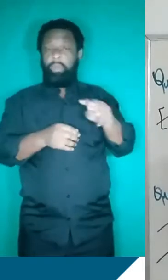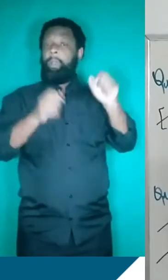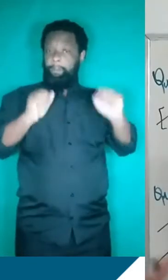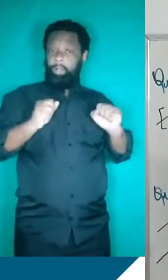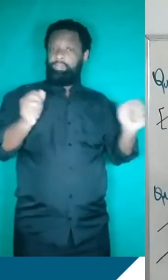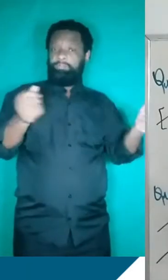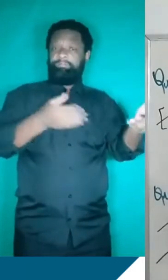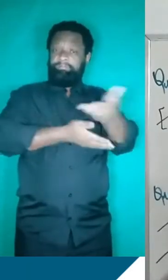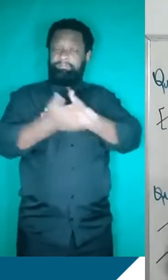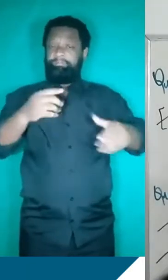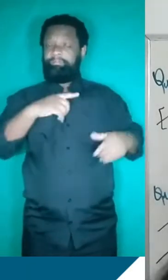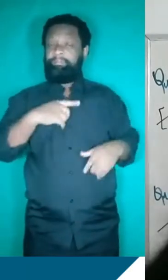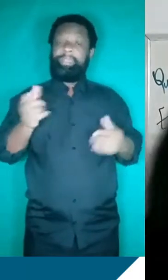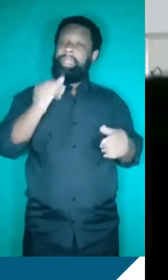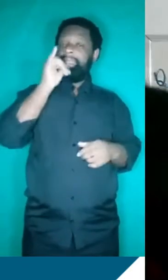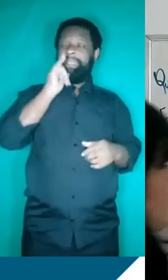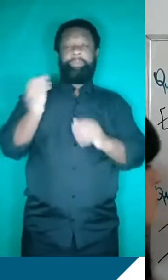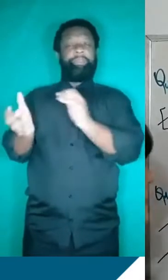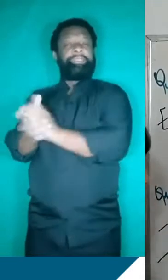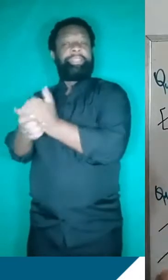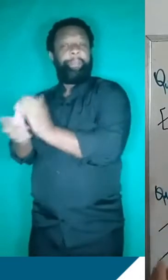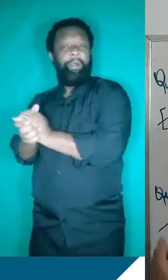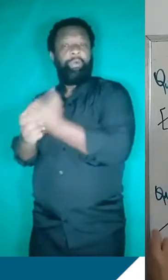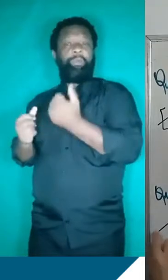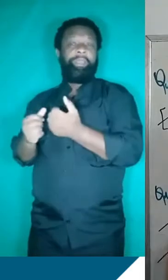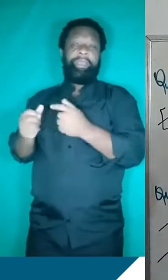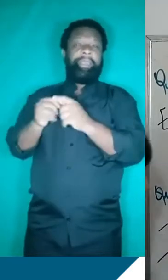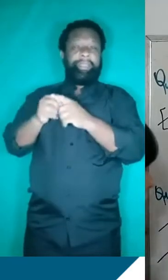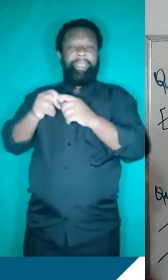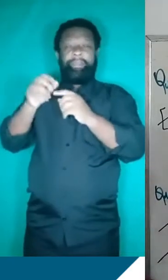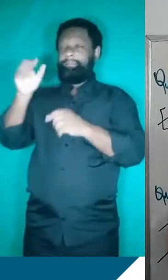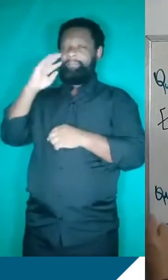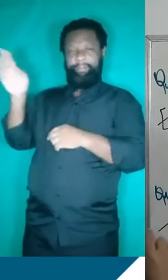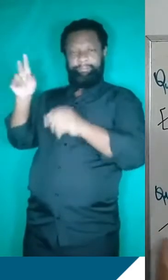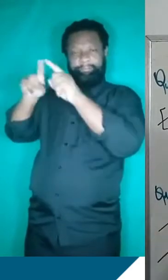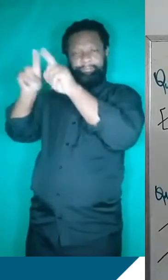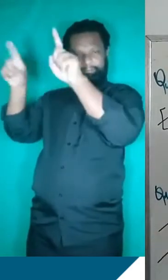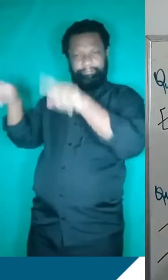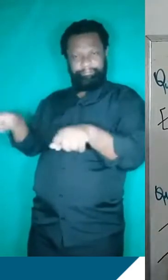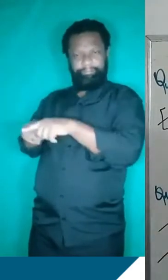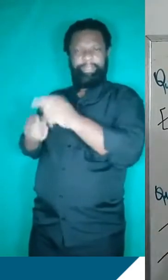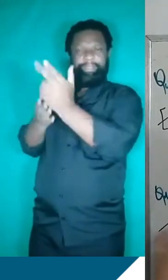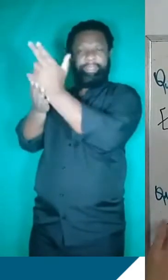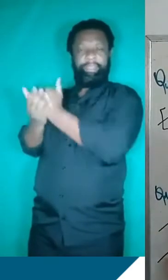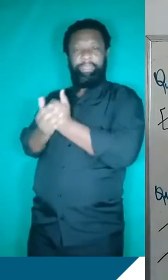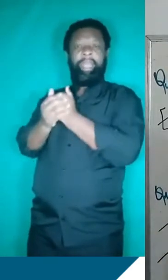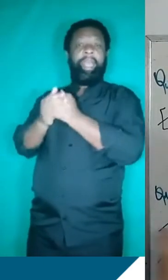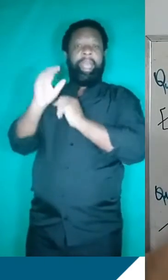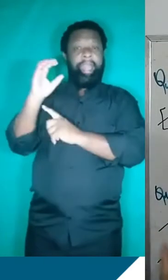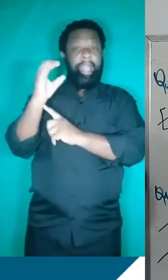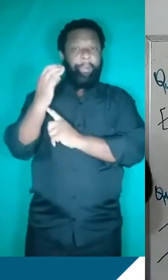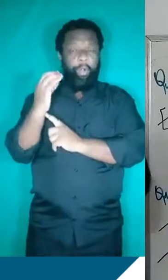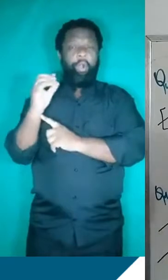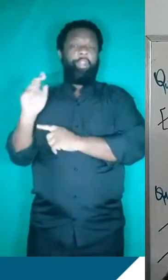outra substância apolar. Então, aqui eu tenho um exemplo de um sabão, uma cadeia bem grande de carbonos e hidrogênios.